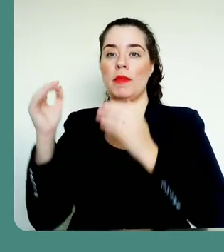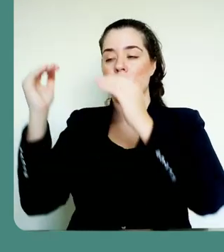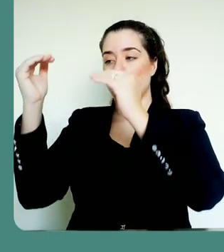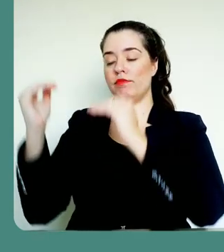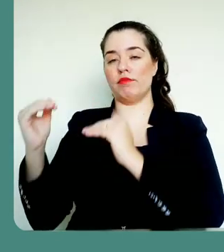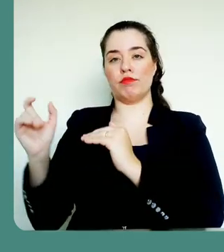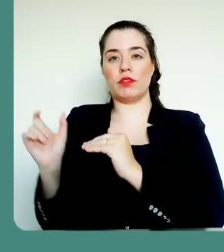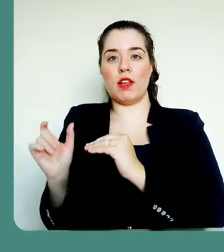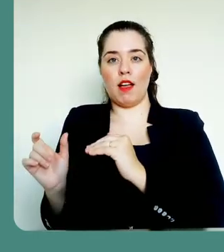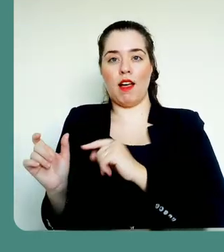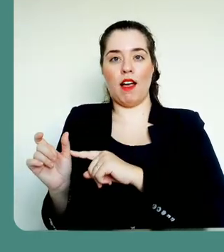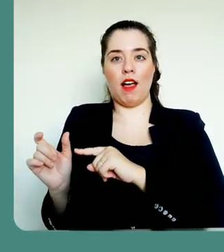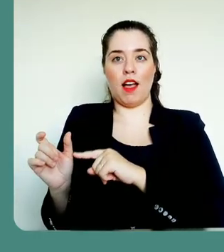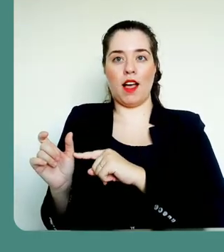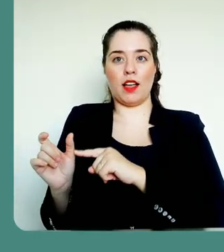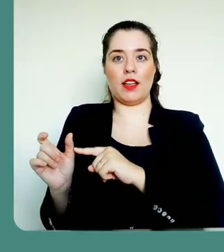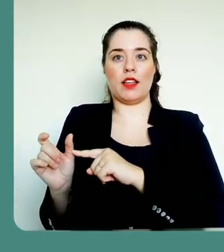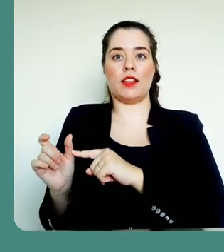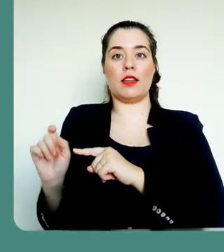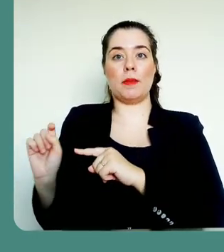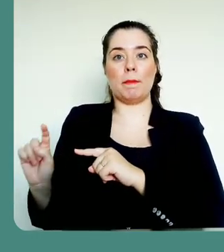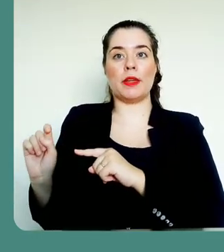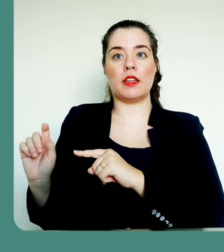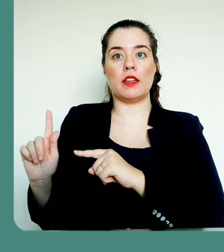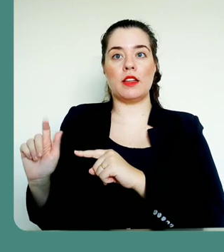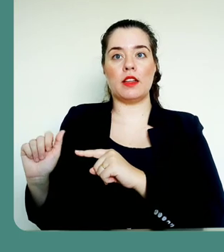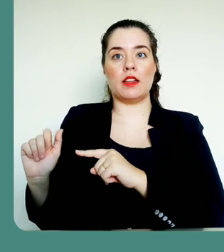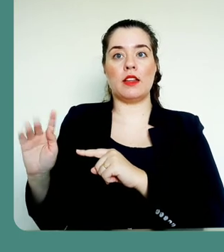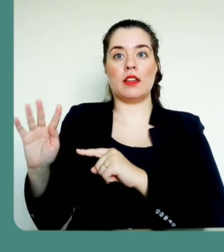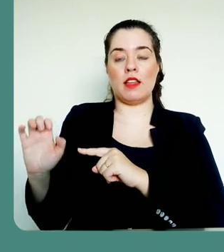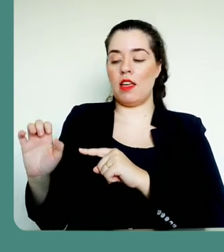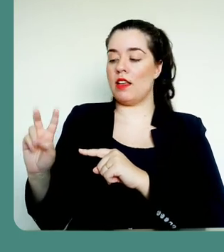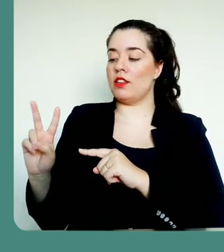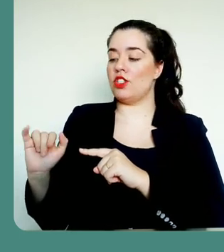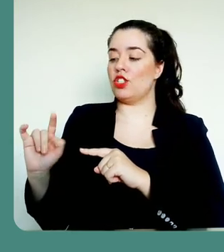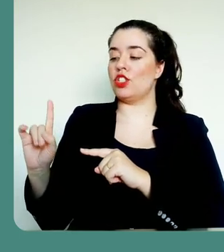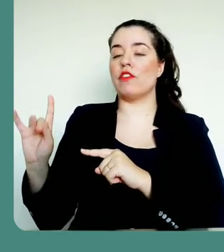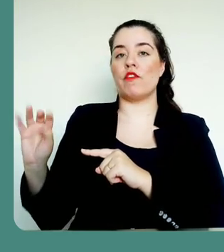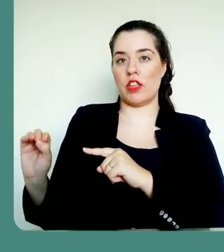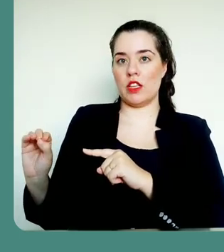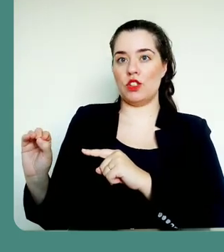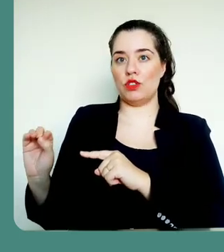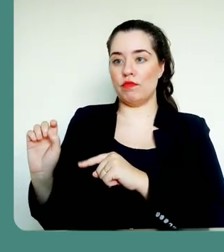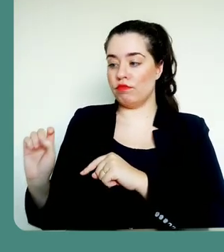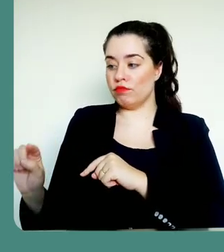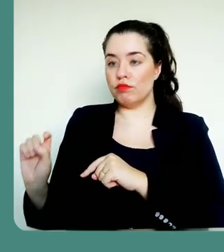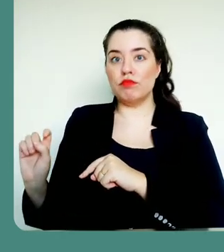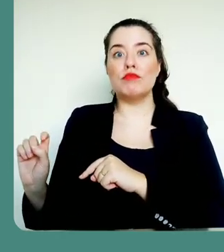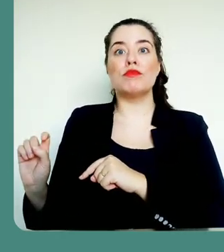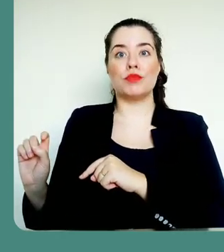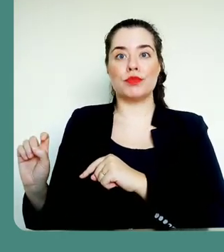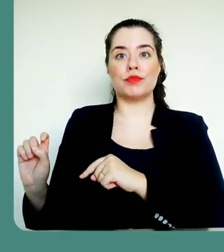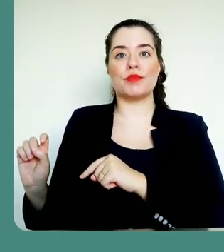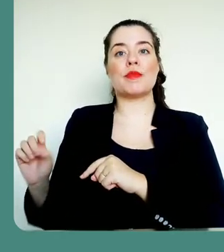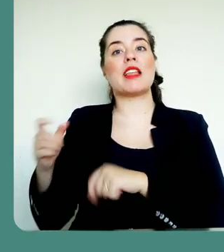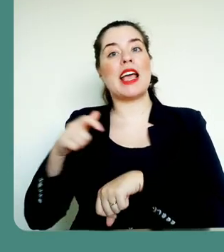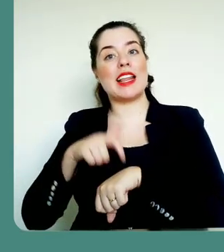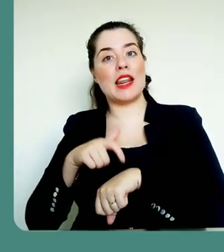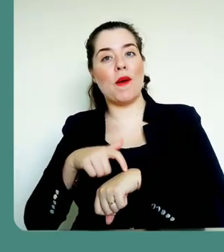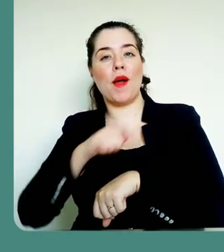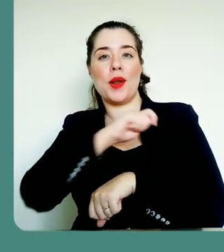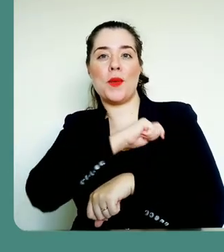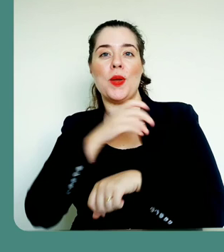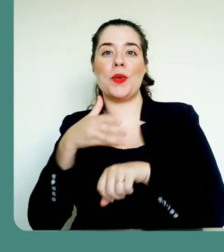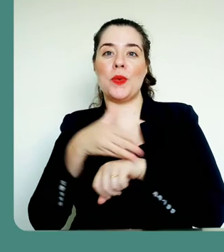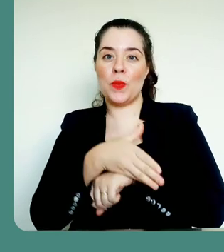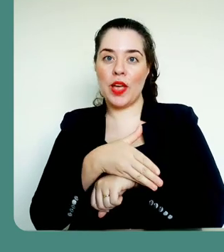Esta opção está aqui embaixo, ó. Então você deve habilitar esta opção de Gate Video. Se você habilitar esta função,